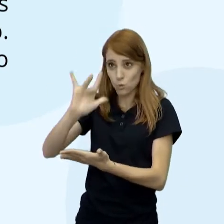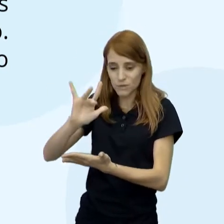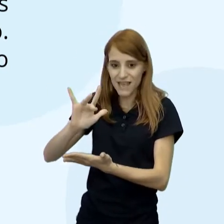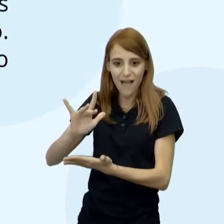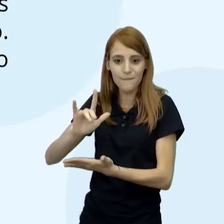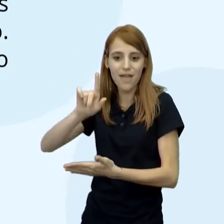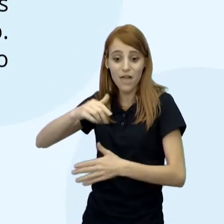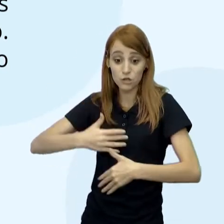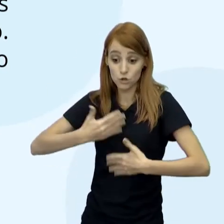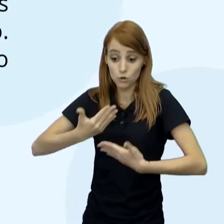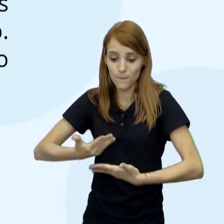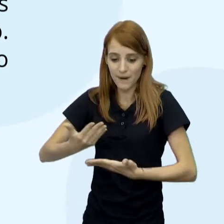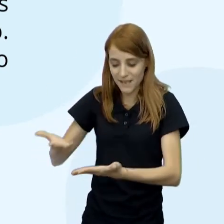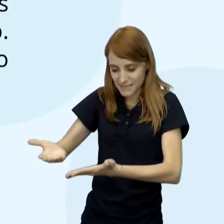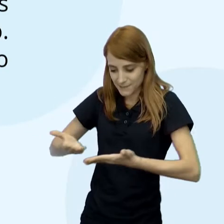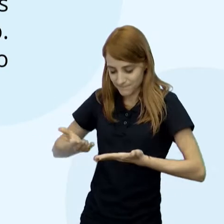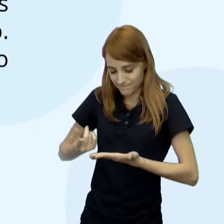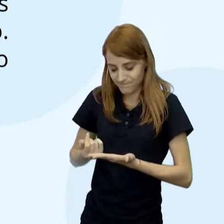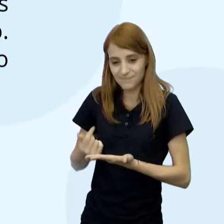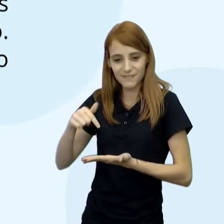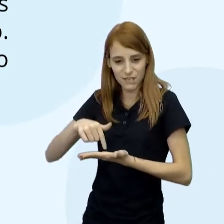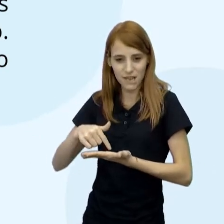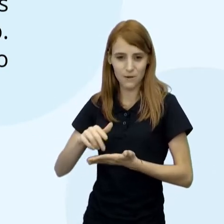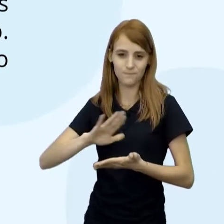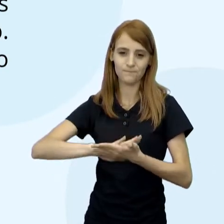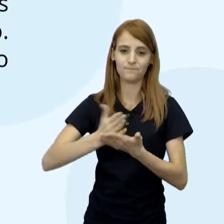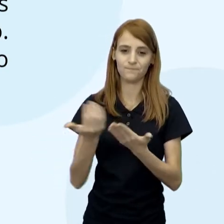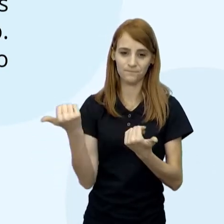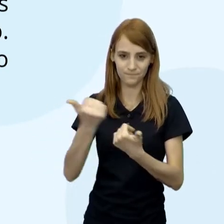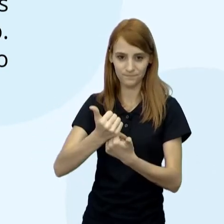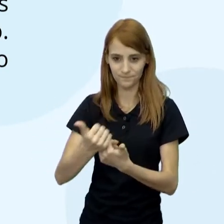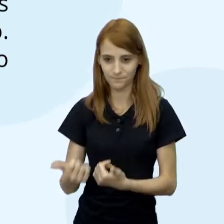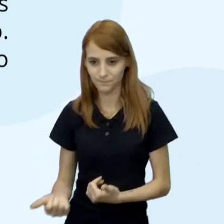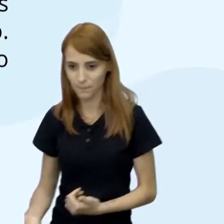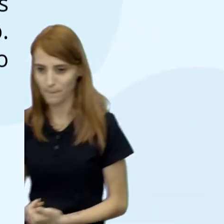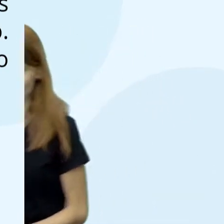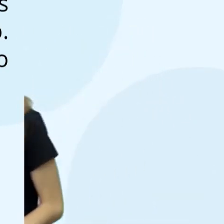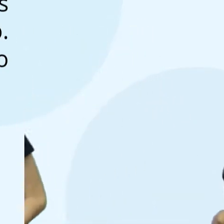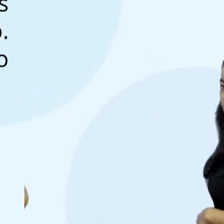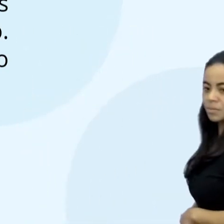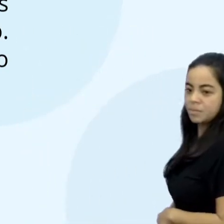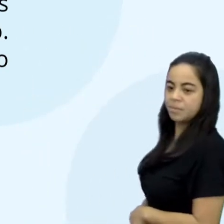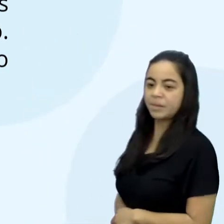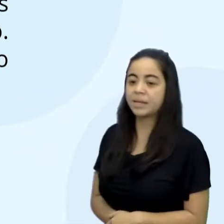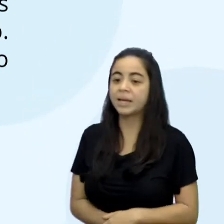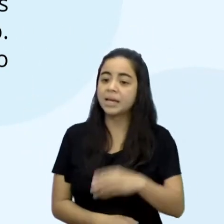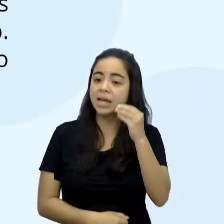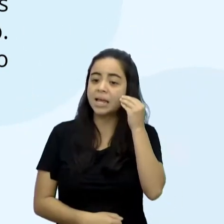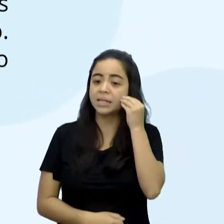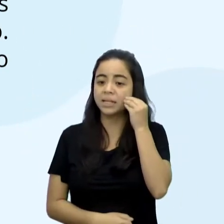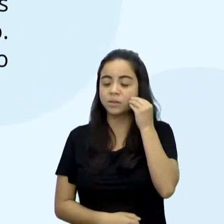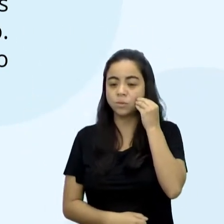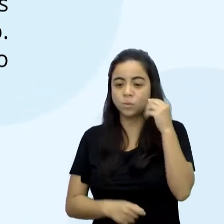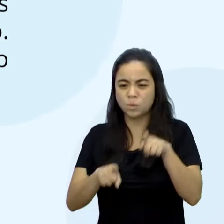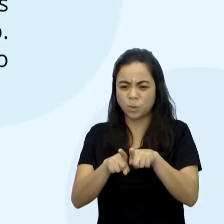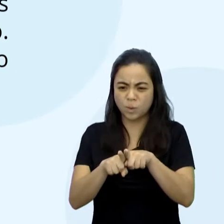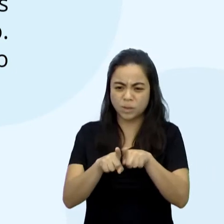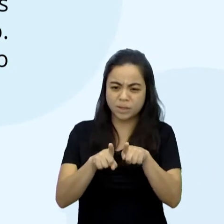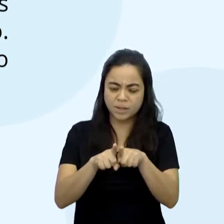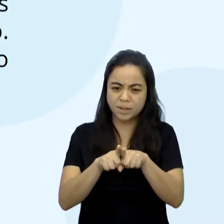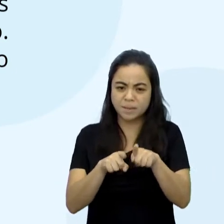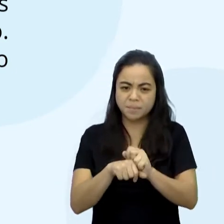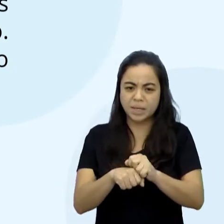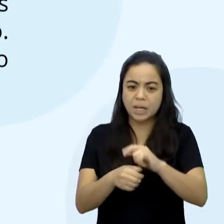realizado se a gente atrasar. Então, aquelas cartinhas aí a gente tentou contemplar aí as compras que a gente fez a prazo, a gente tentou